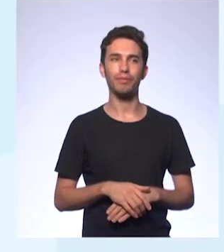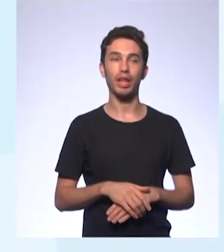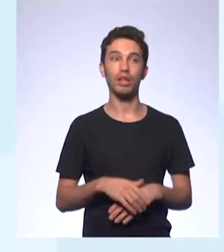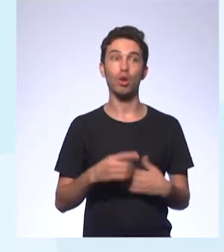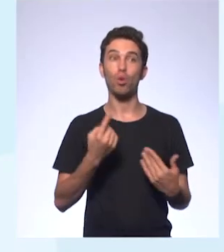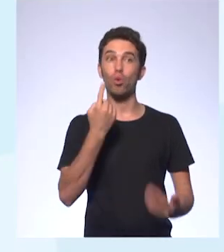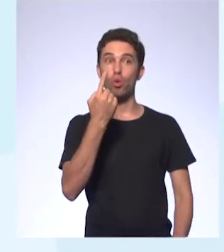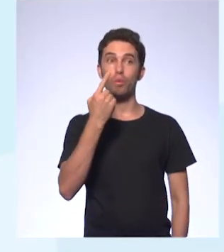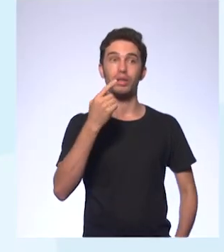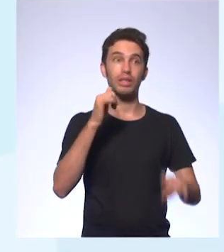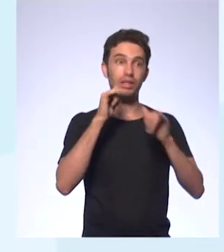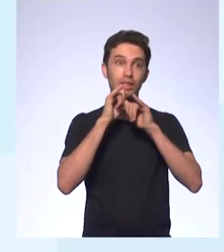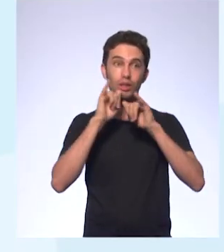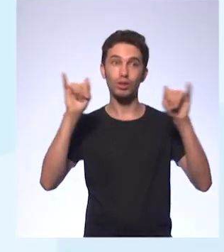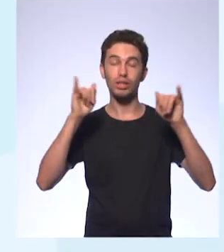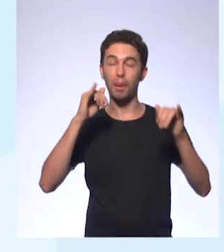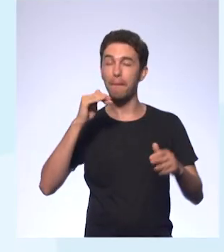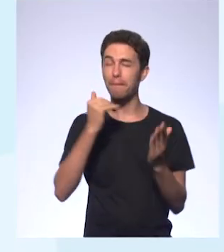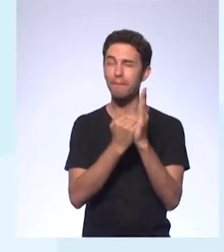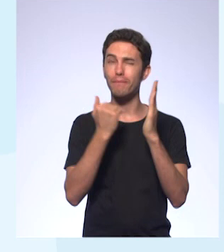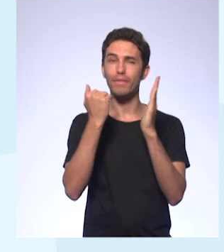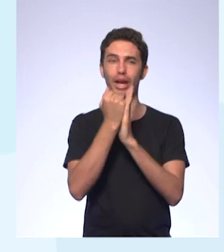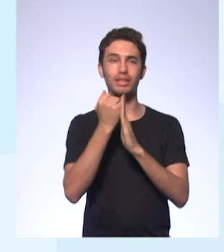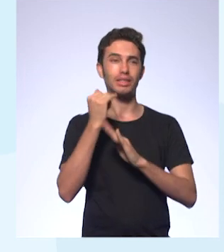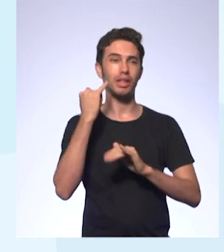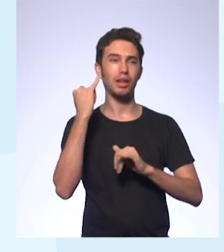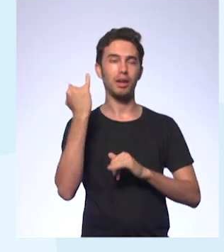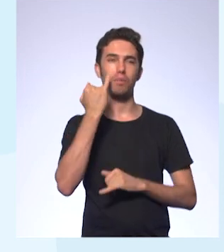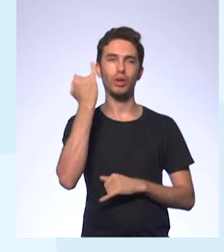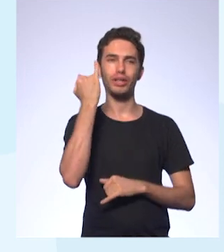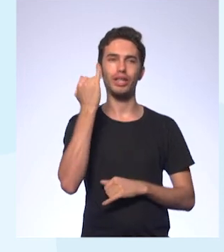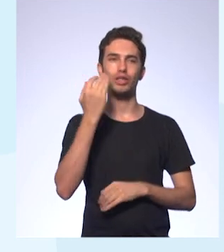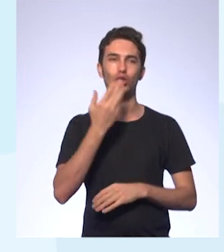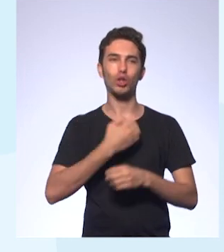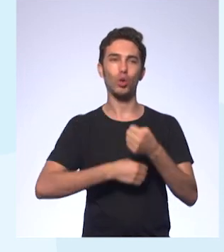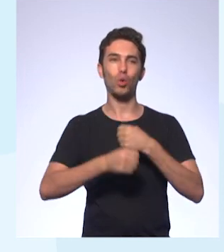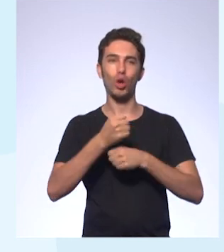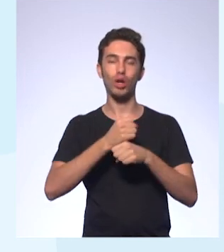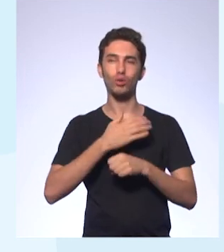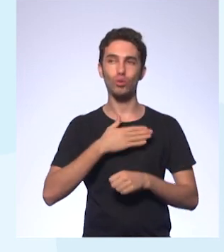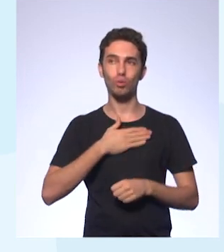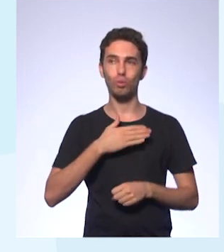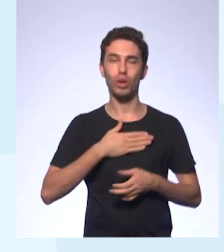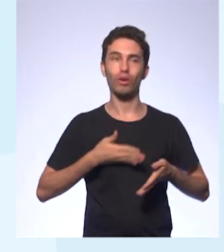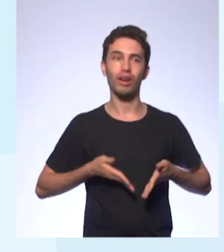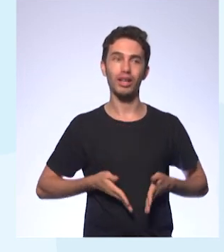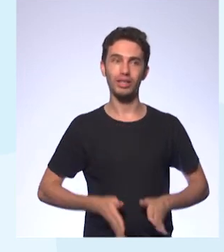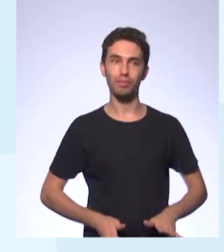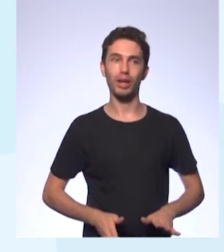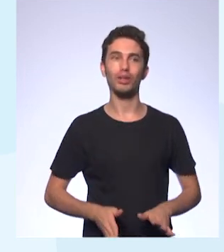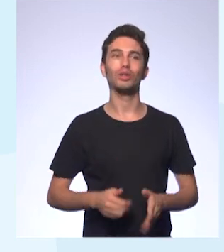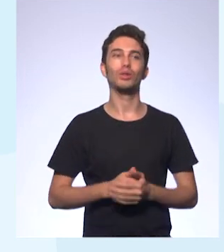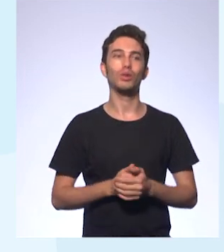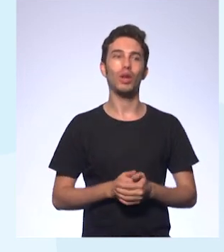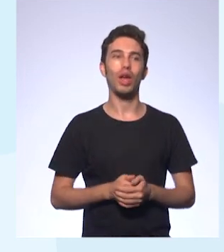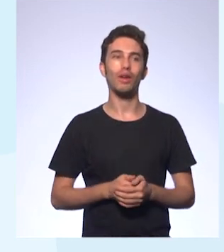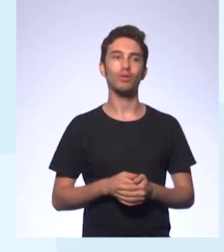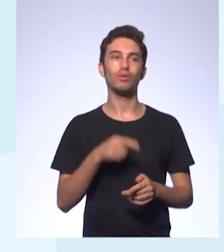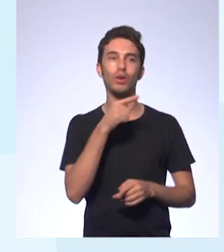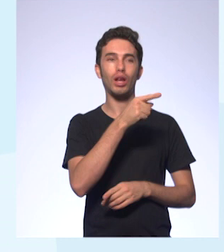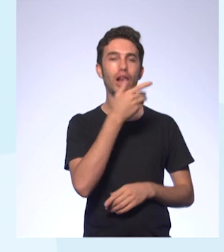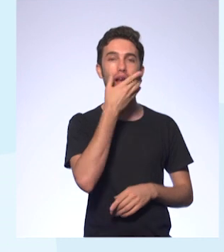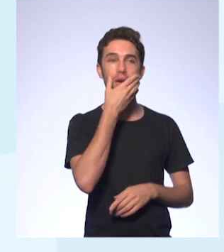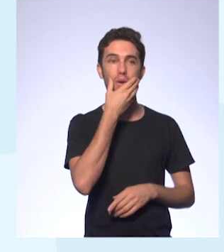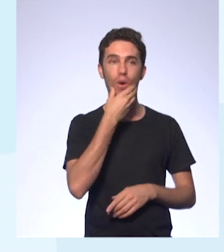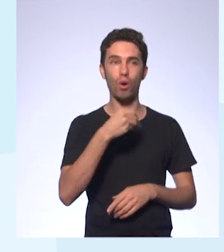mais importantes do ano do meu nascimento, que eu nasci no mesmo ano que o Mauro Marcel. Esse beleza vai colocar isso aqui, né? Foi